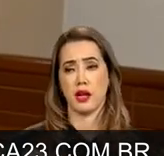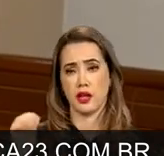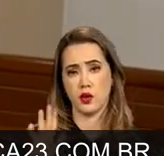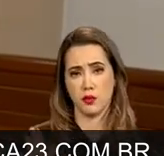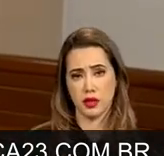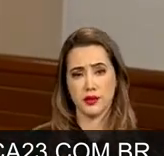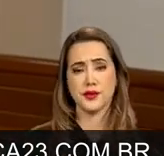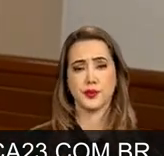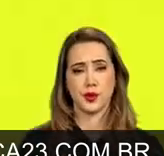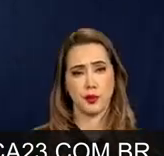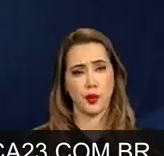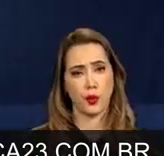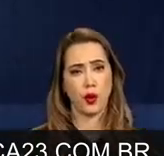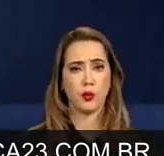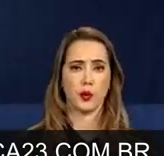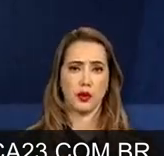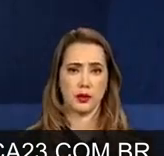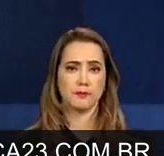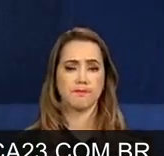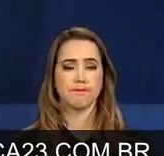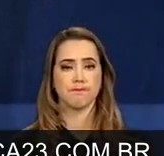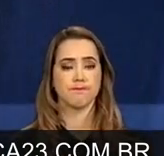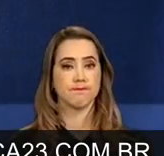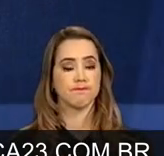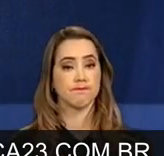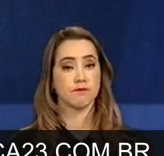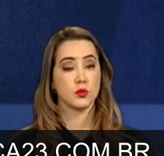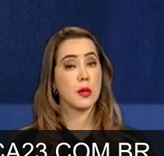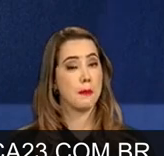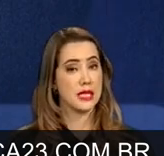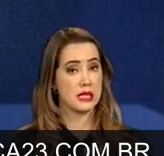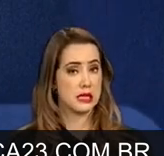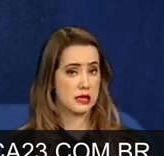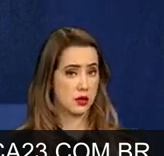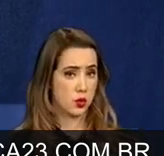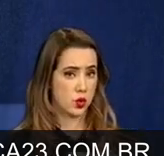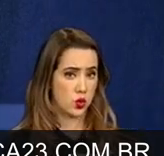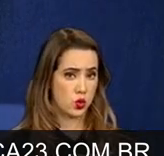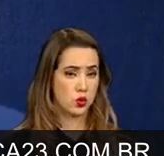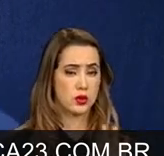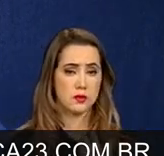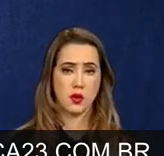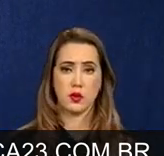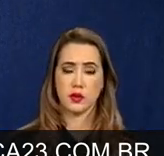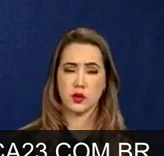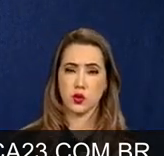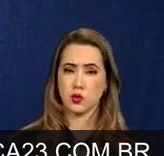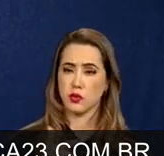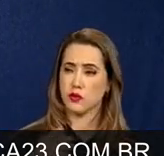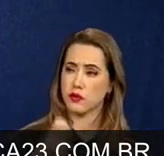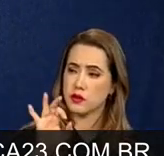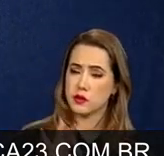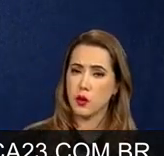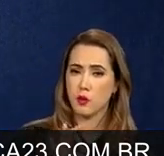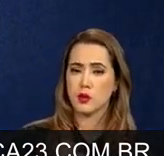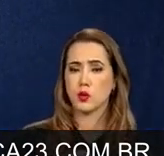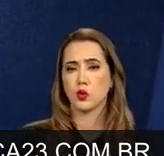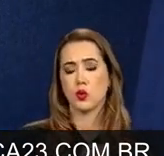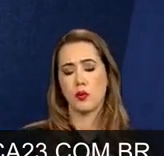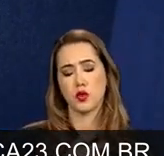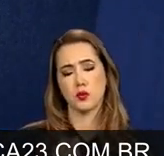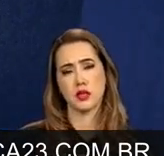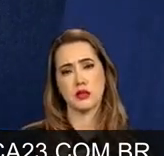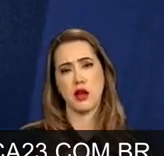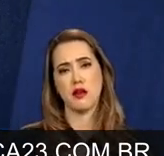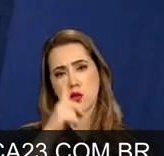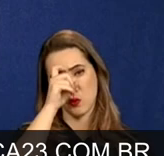fica fora disso. Dados do SUS mostram um aumento de 25% no total de internações por infarto no Brasil nos últimos